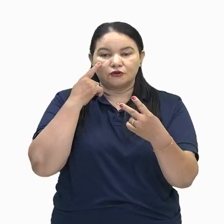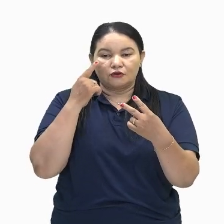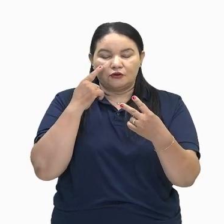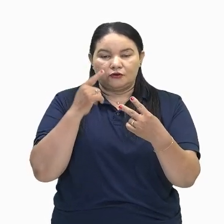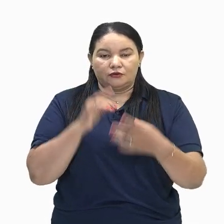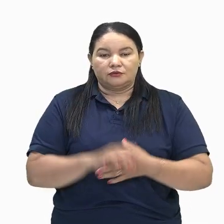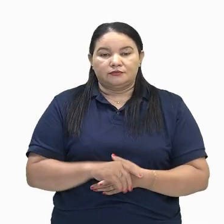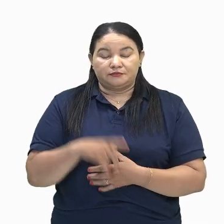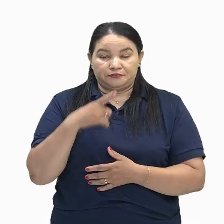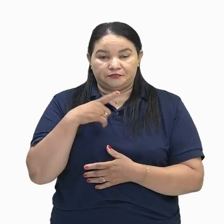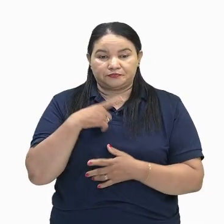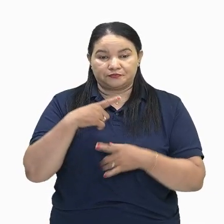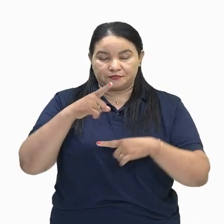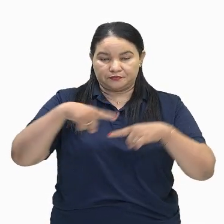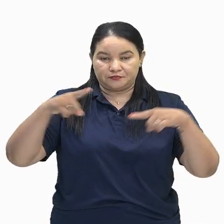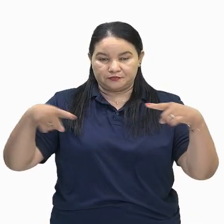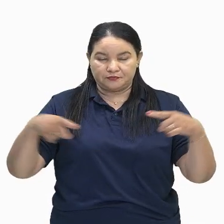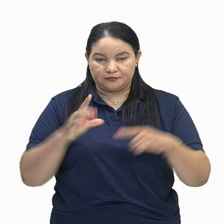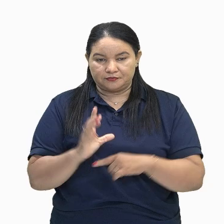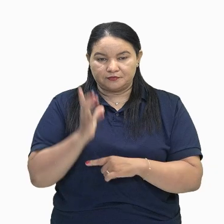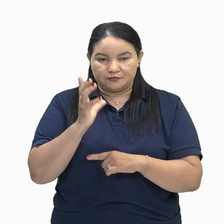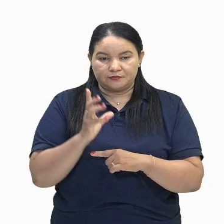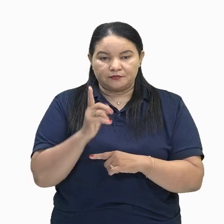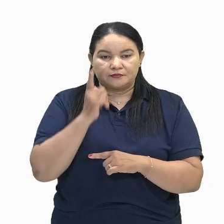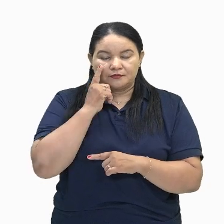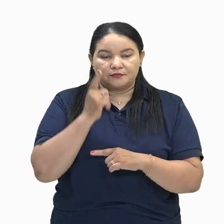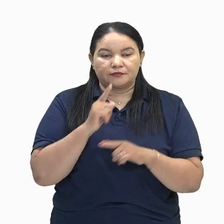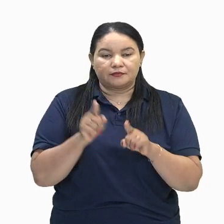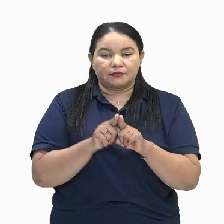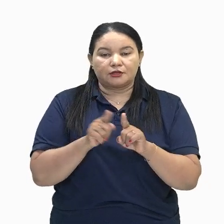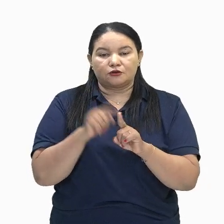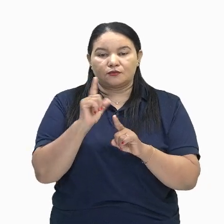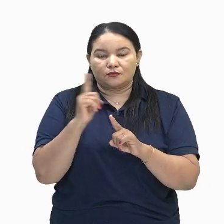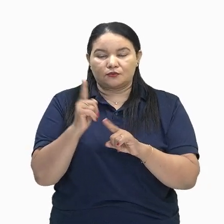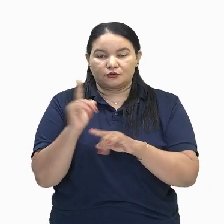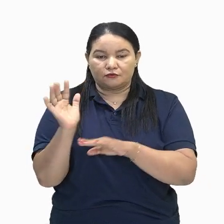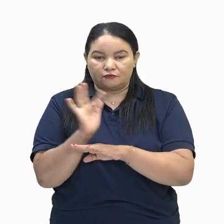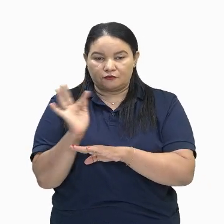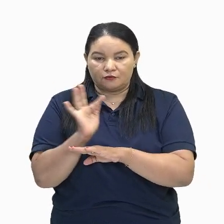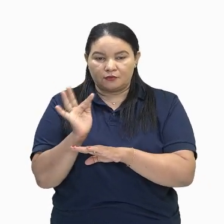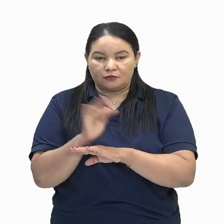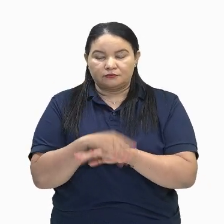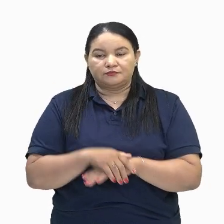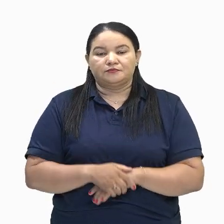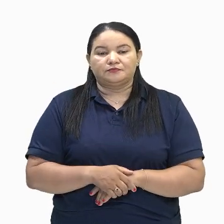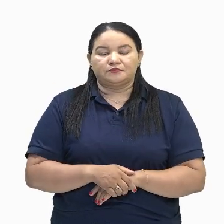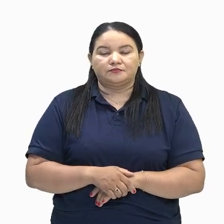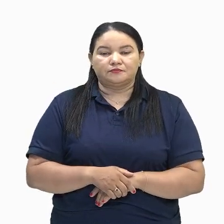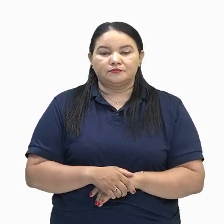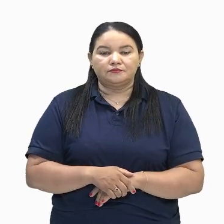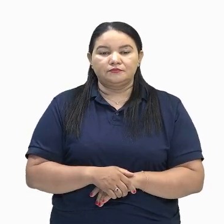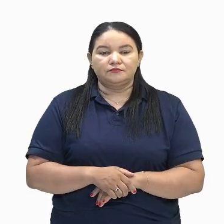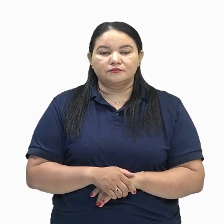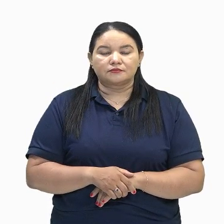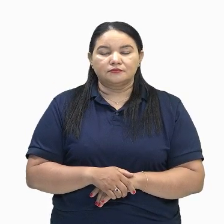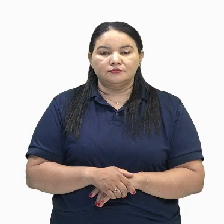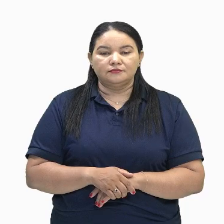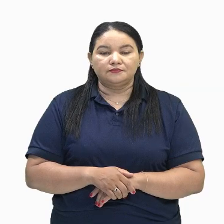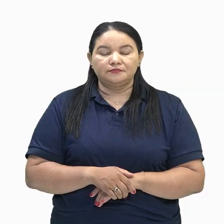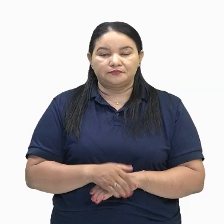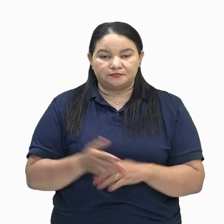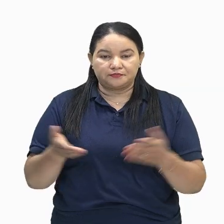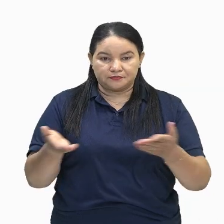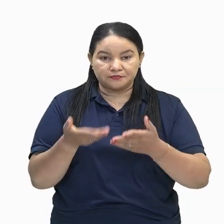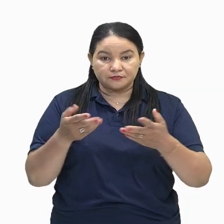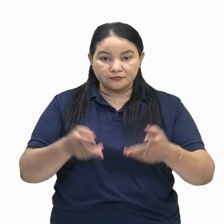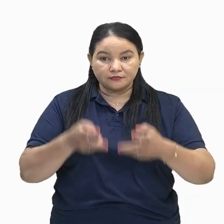observar o nível de variação que ocorre e para uma outra mais formal. Então, a gente vai poder perceber